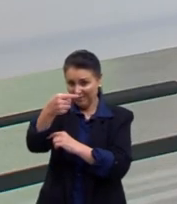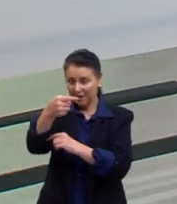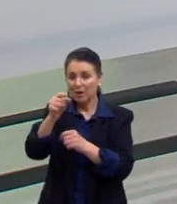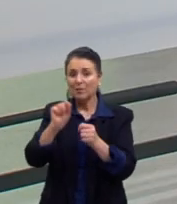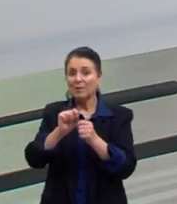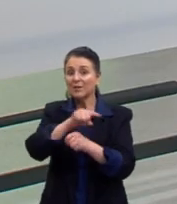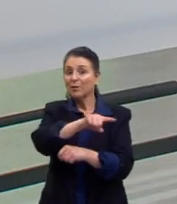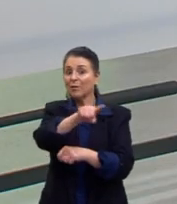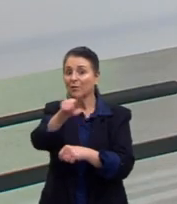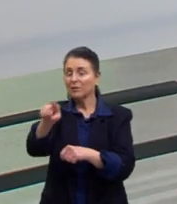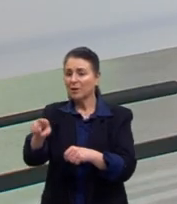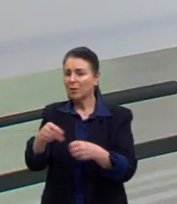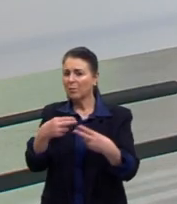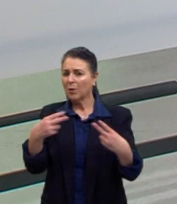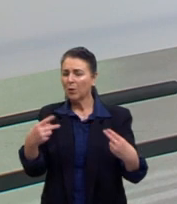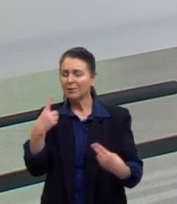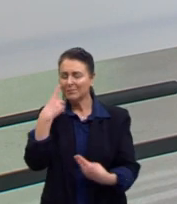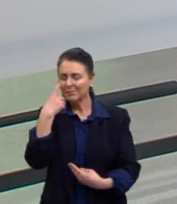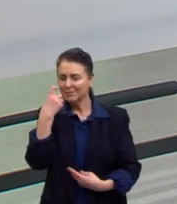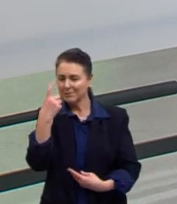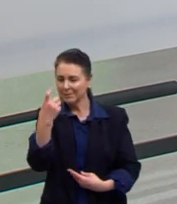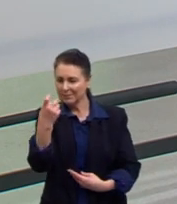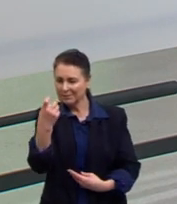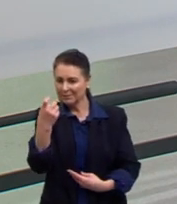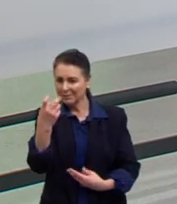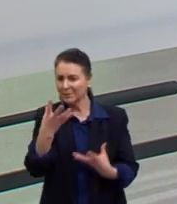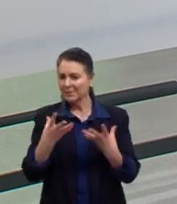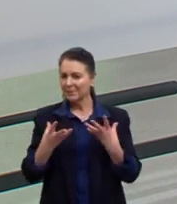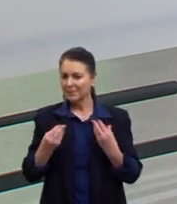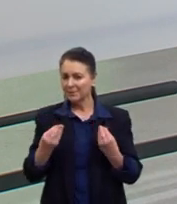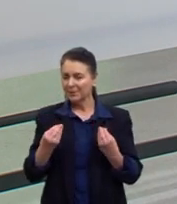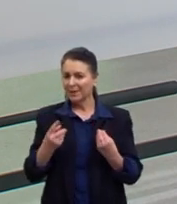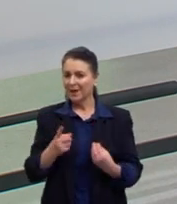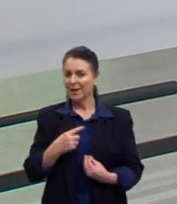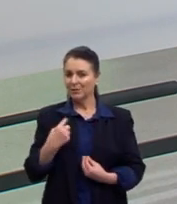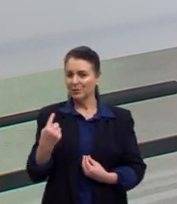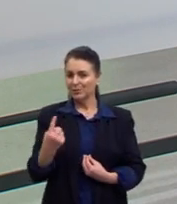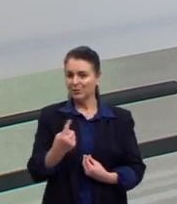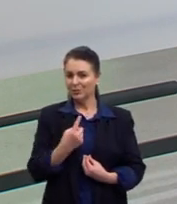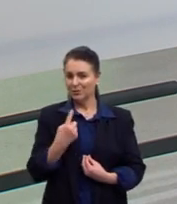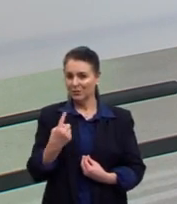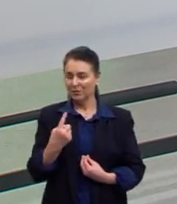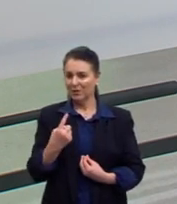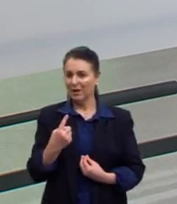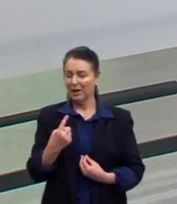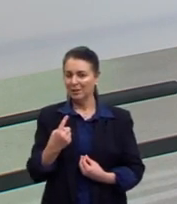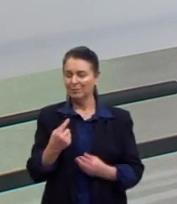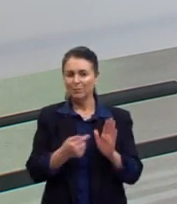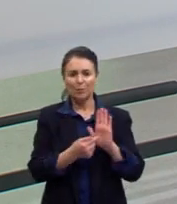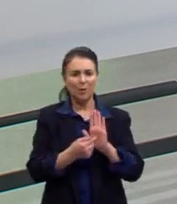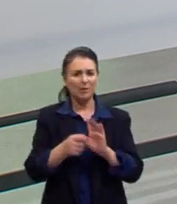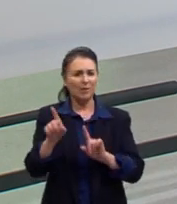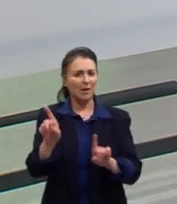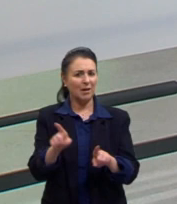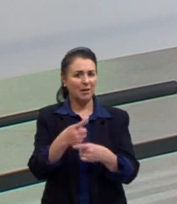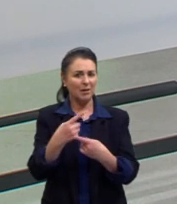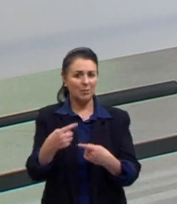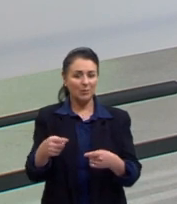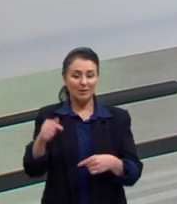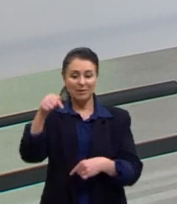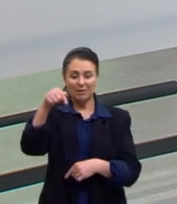fazer com vocês uma coisa que eu acho interessantíssima a gente vai trazer algumas músicas e a gente vai